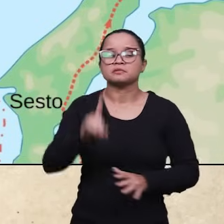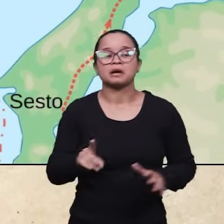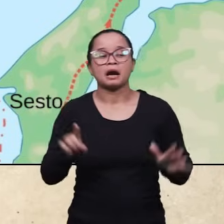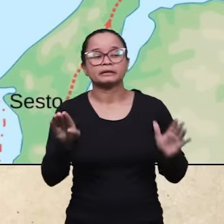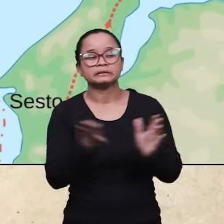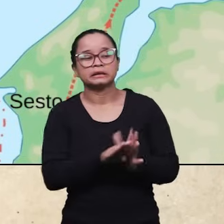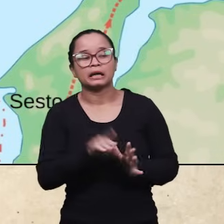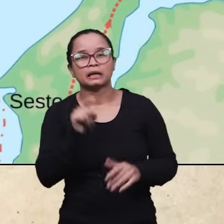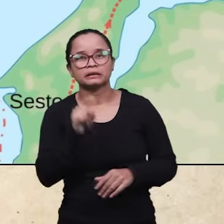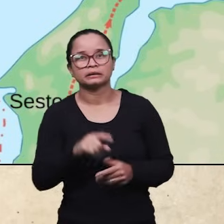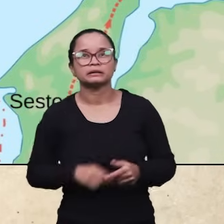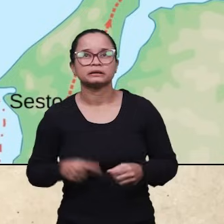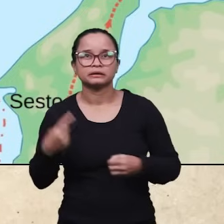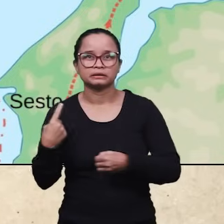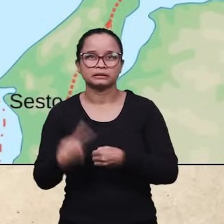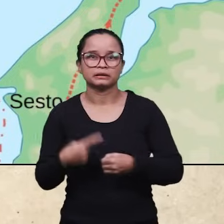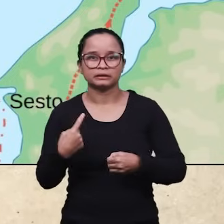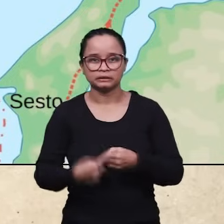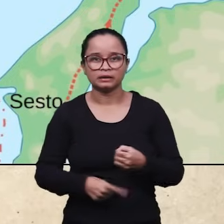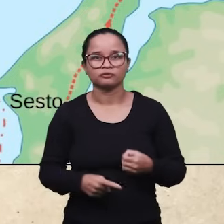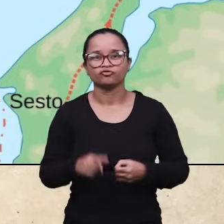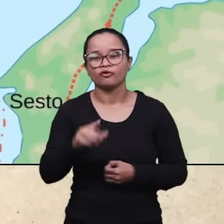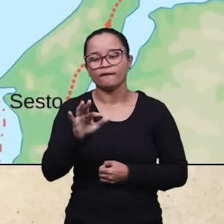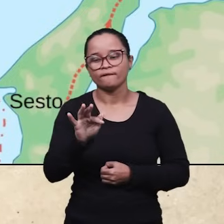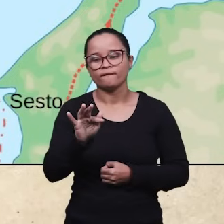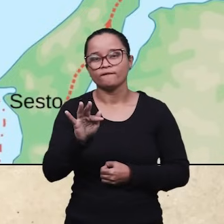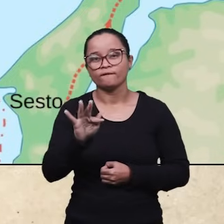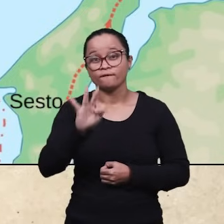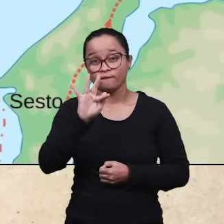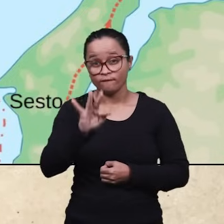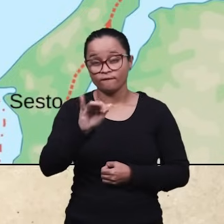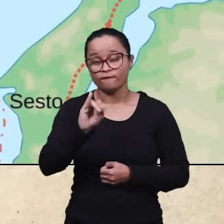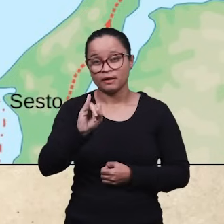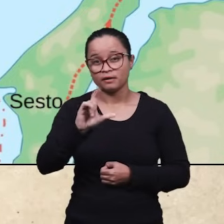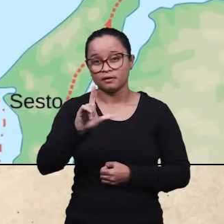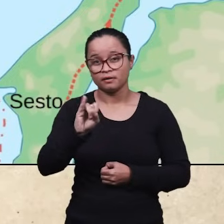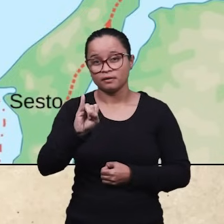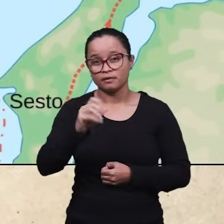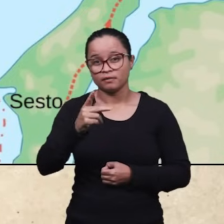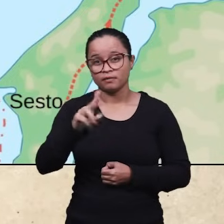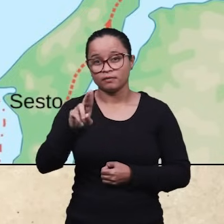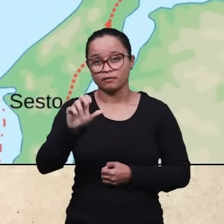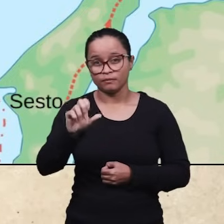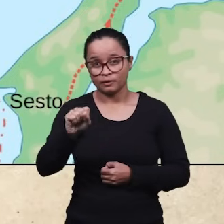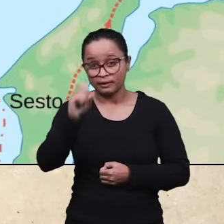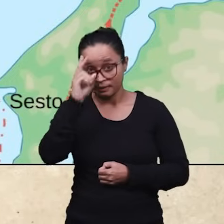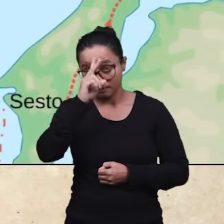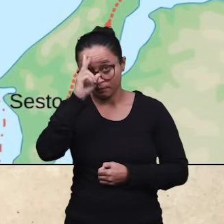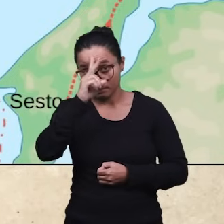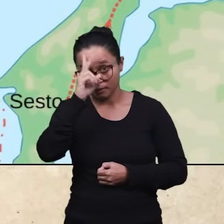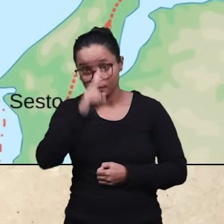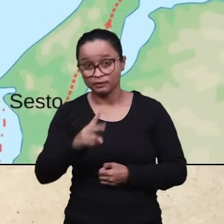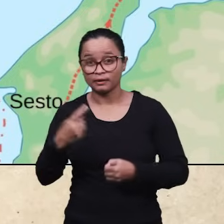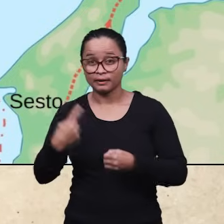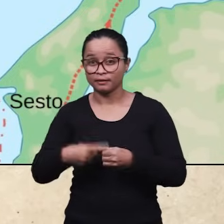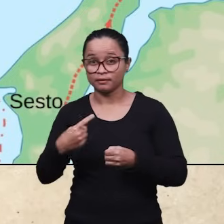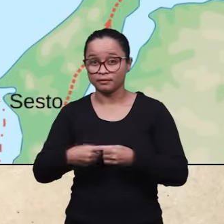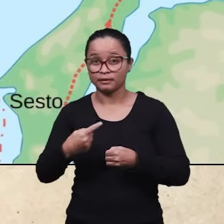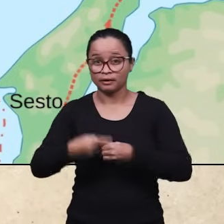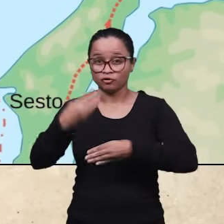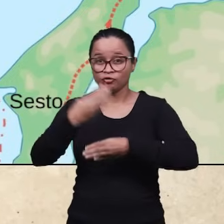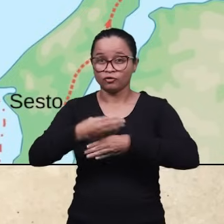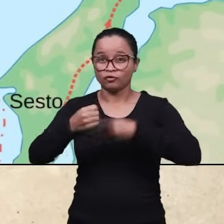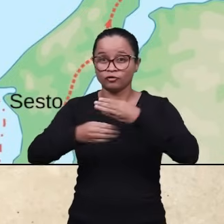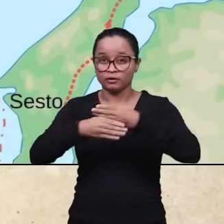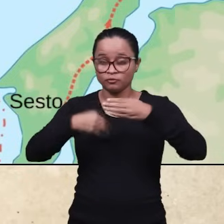ali na cidade de Filipos. Lembra-se sempre que as cidades eram muradas, né? Então,